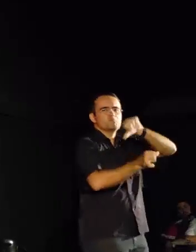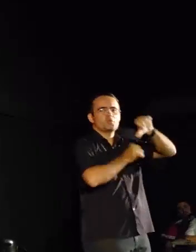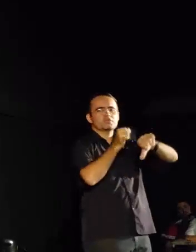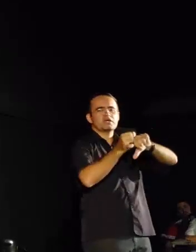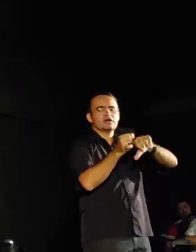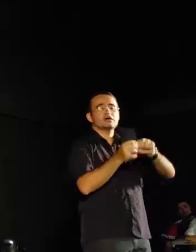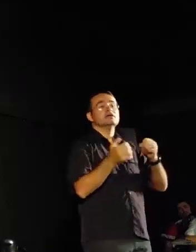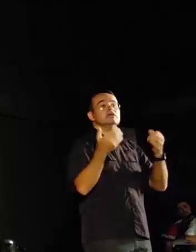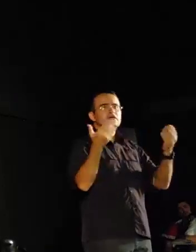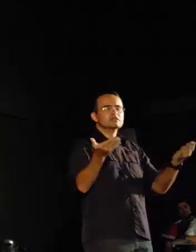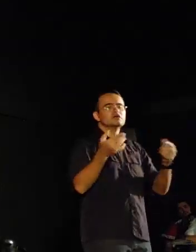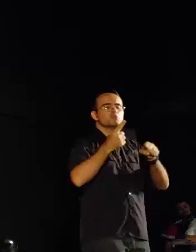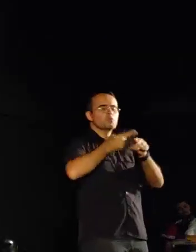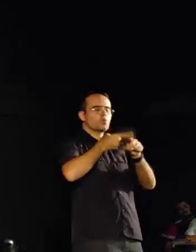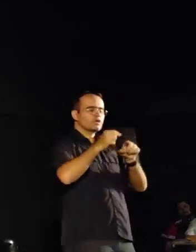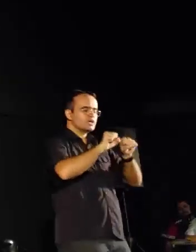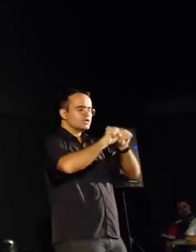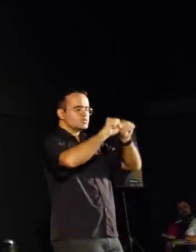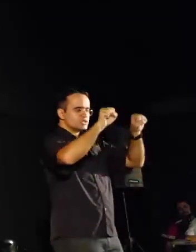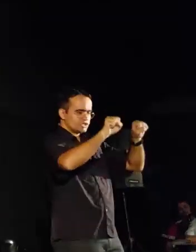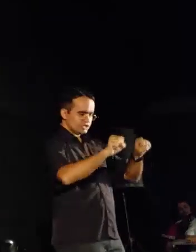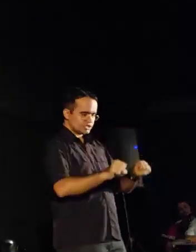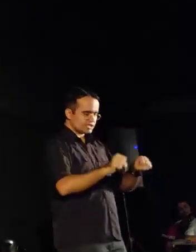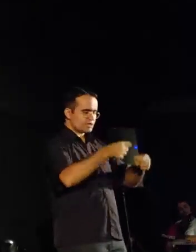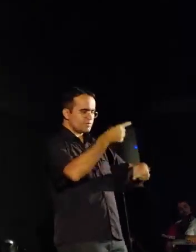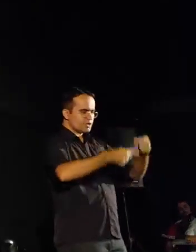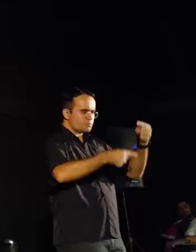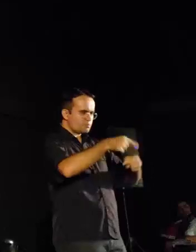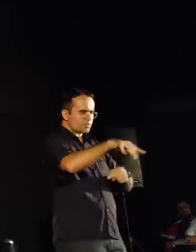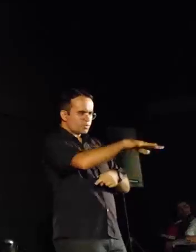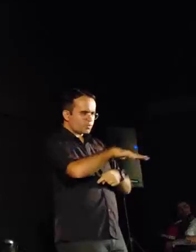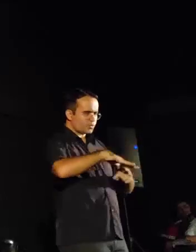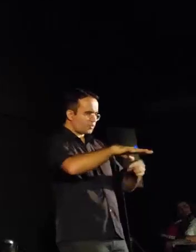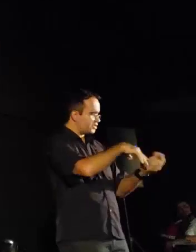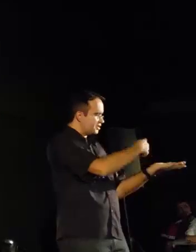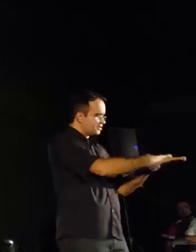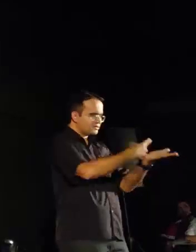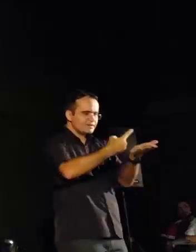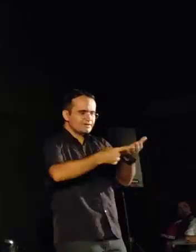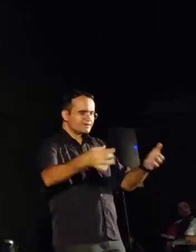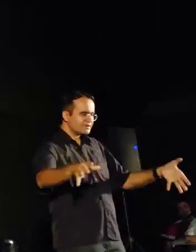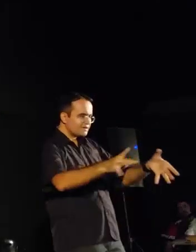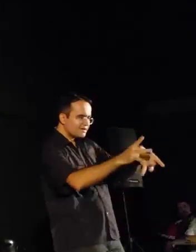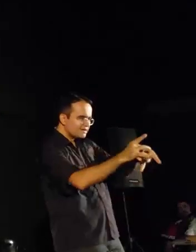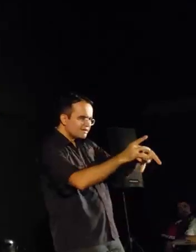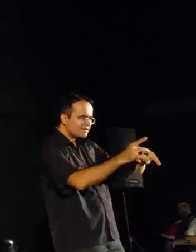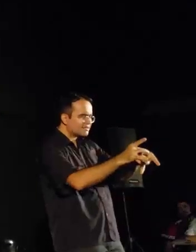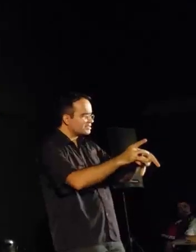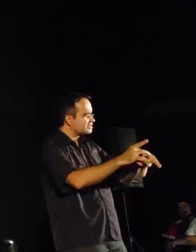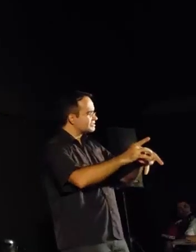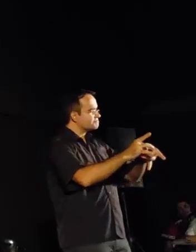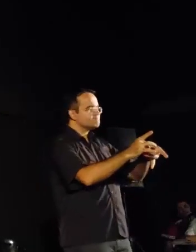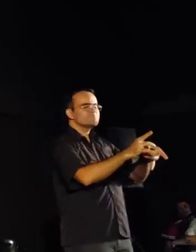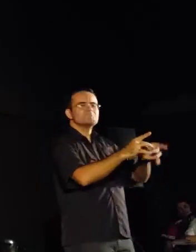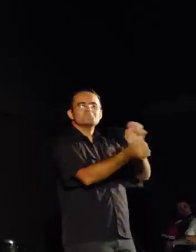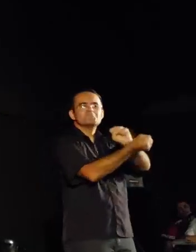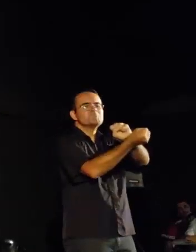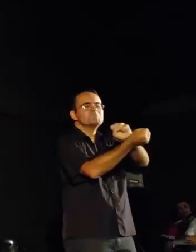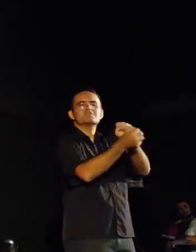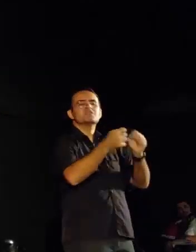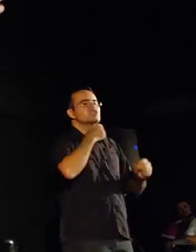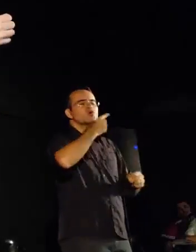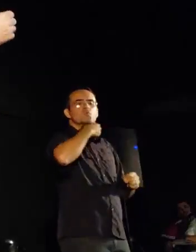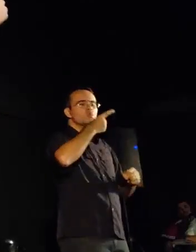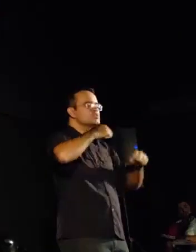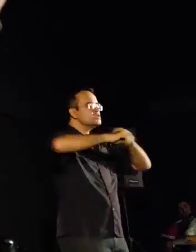por uma ruptura, porque o sistema político desse sistema de coalizão impedia qualquer movimento. Como é que você vai, então,